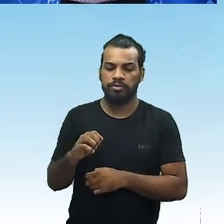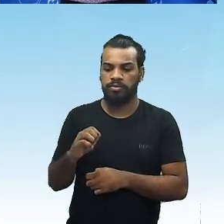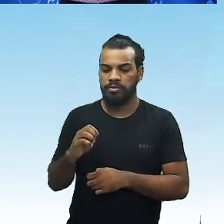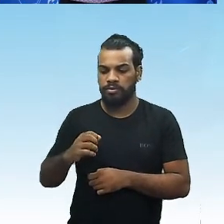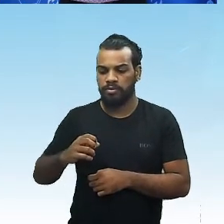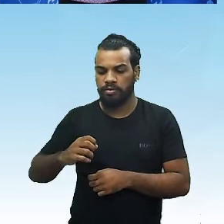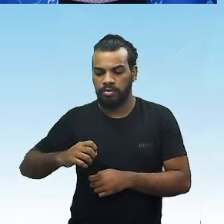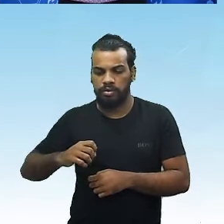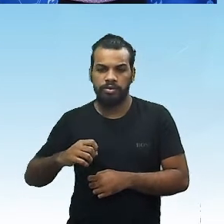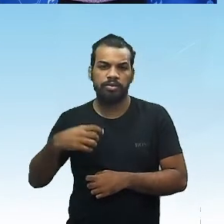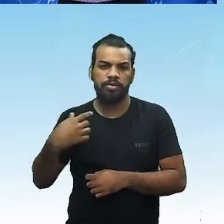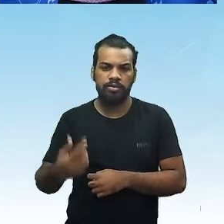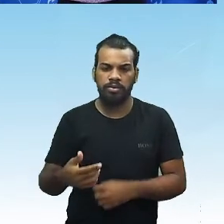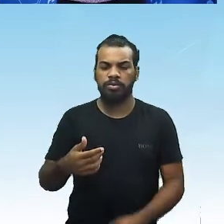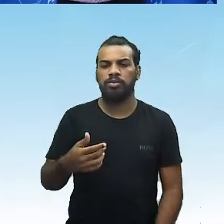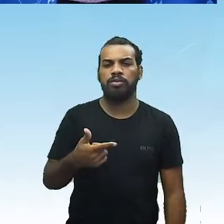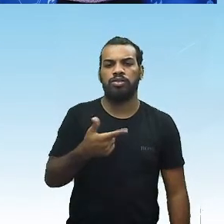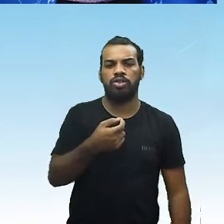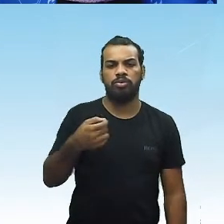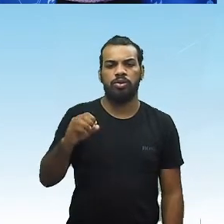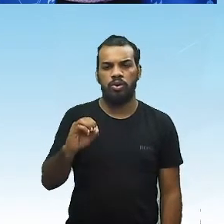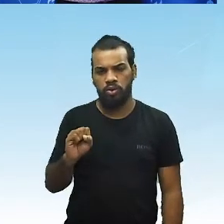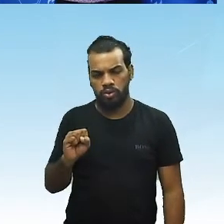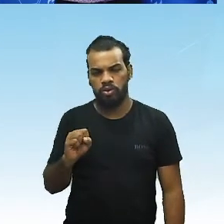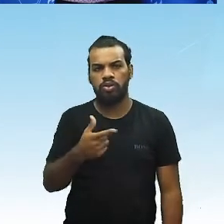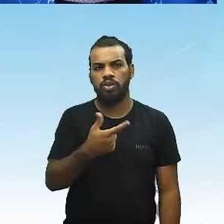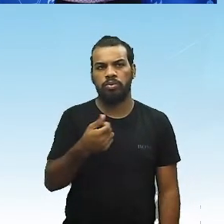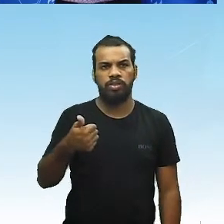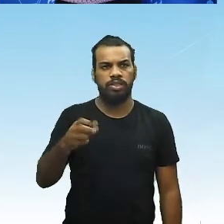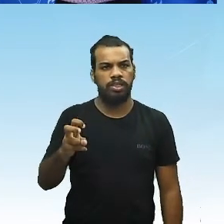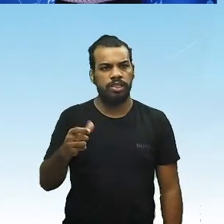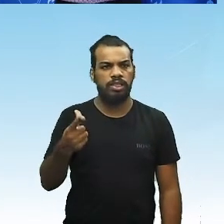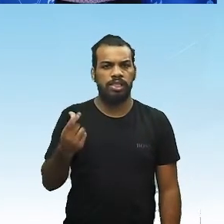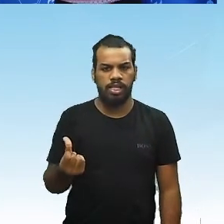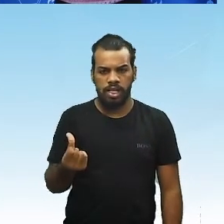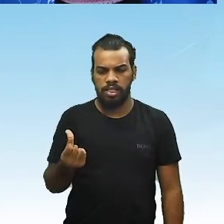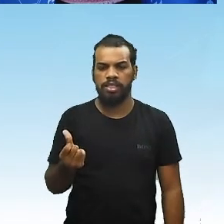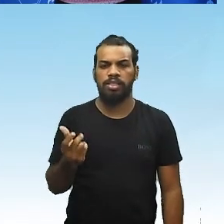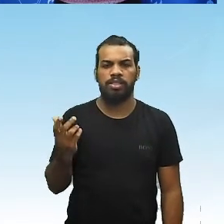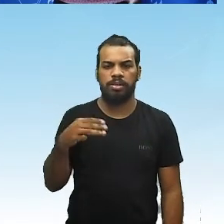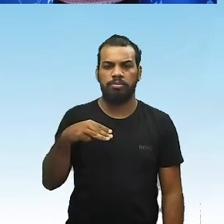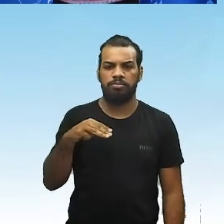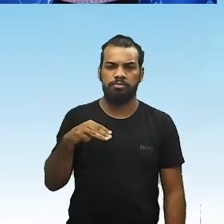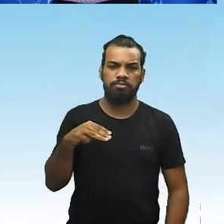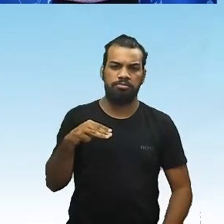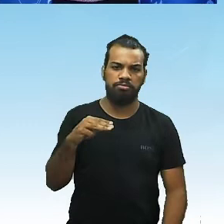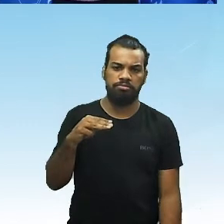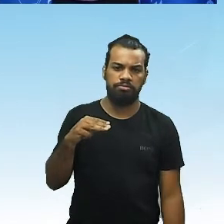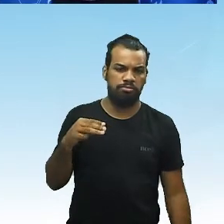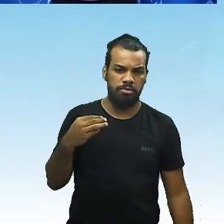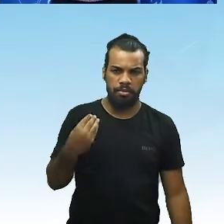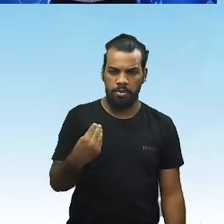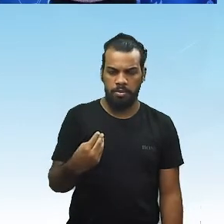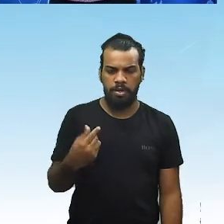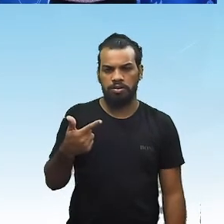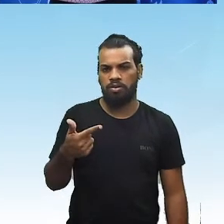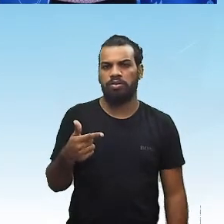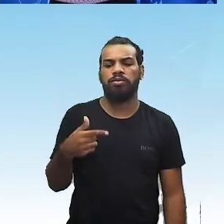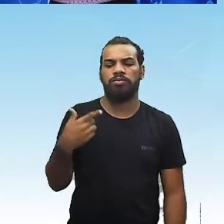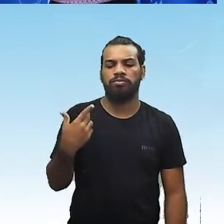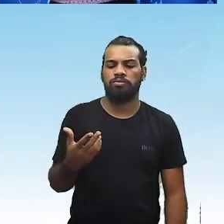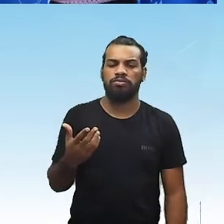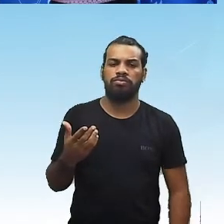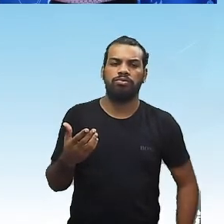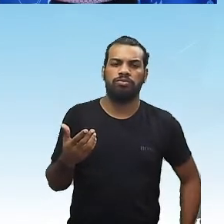colocaram, né? Mais ou menos 2008, 2015, 16 por aí, que foi Mamma Mia 2, né? Eu não me lembro, mas vocês